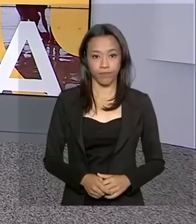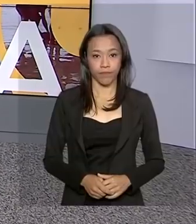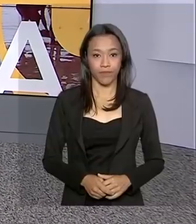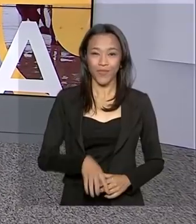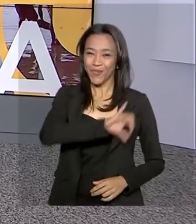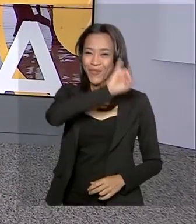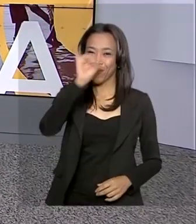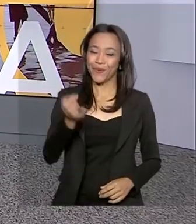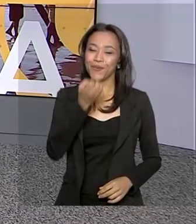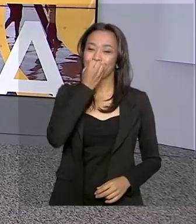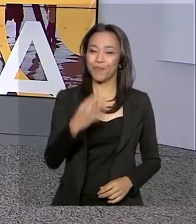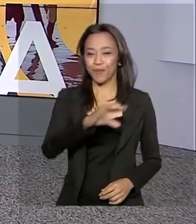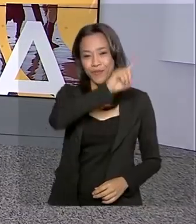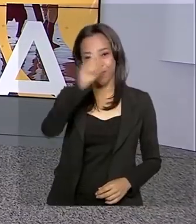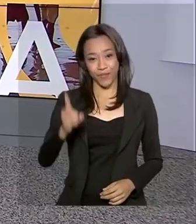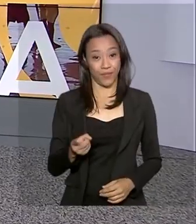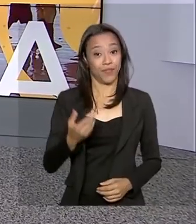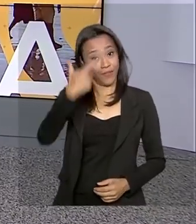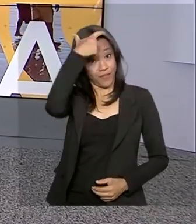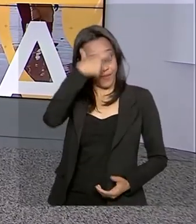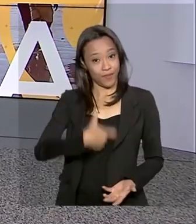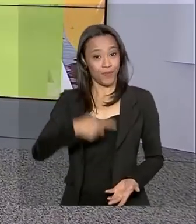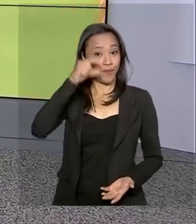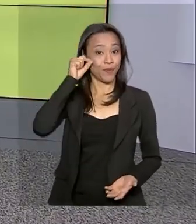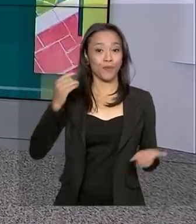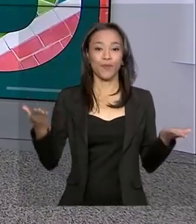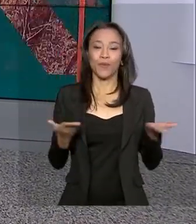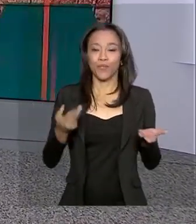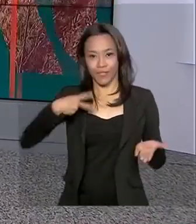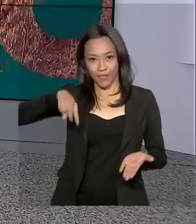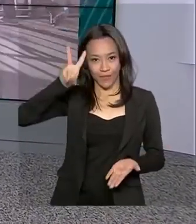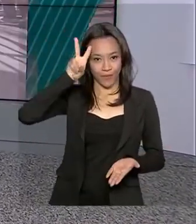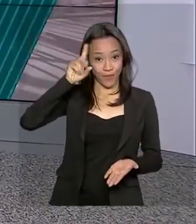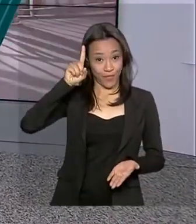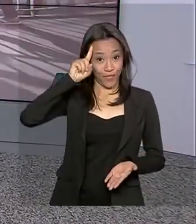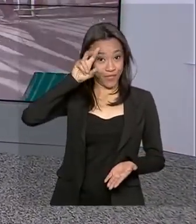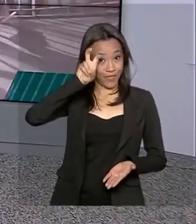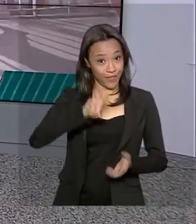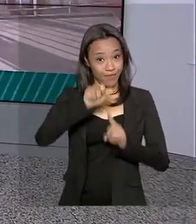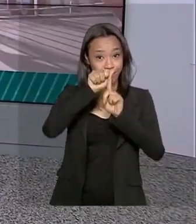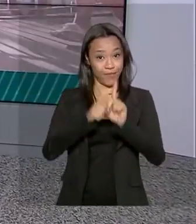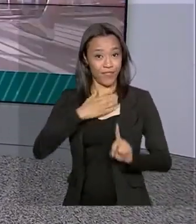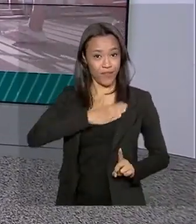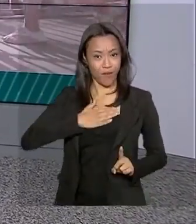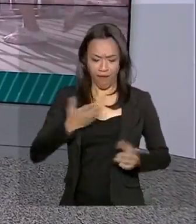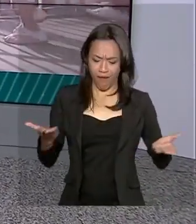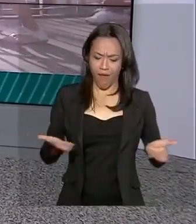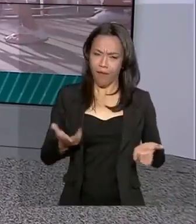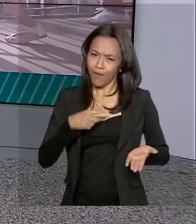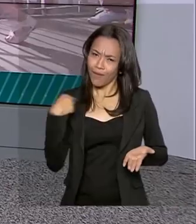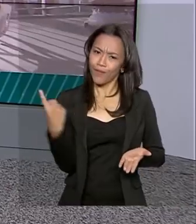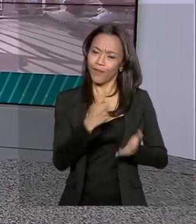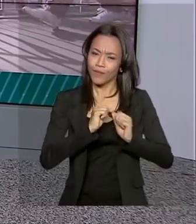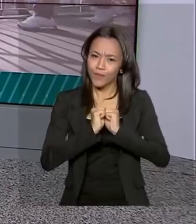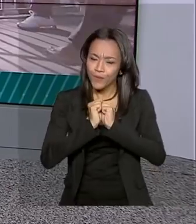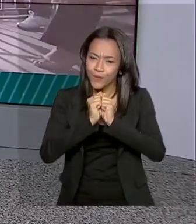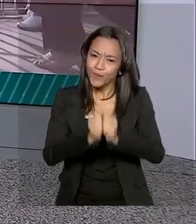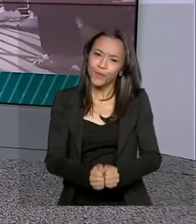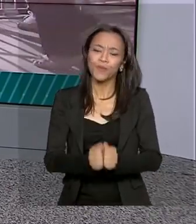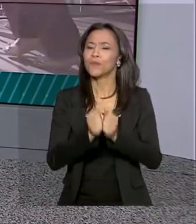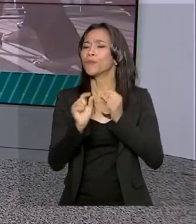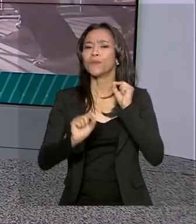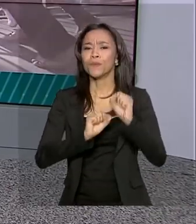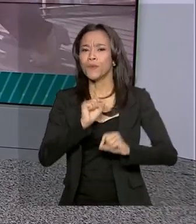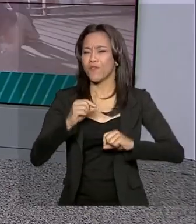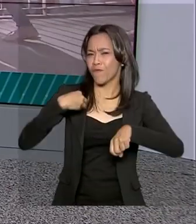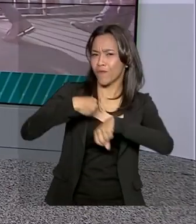Olá, bom dia pra você, sou Renata Corsini, hoje é segunda-feira, 5 de agosto. A partir de agora, estamos juntos no Brasil em Dia,